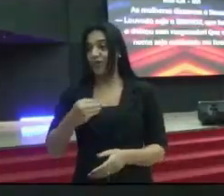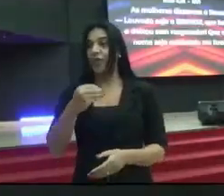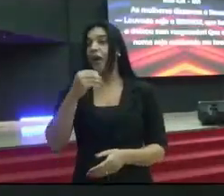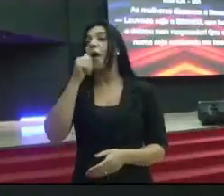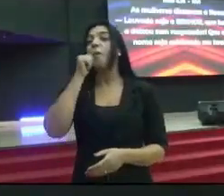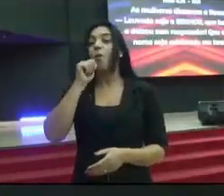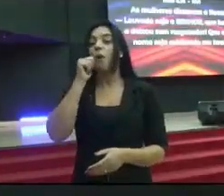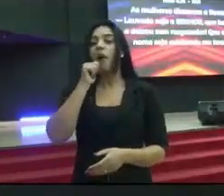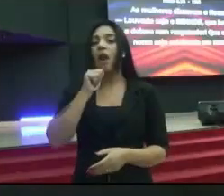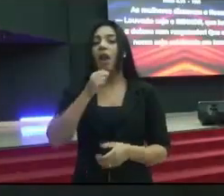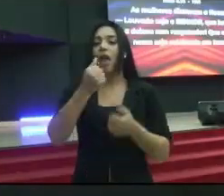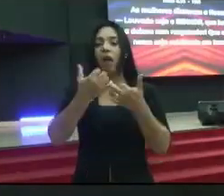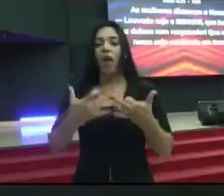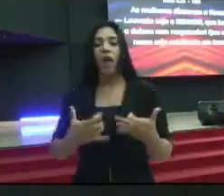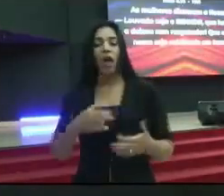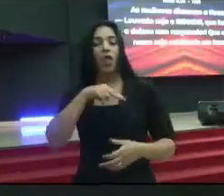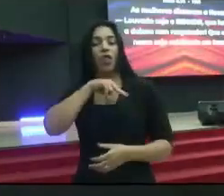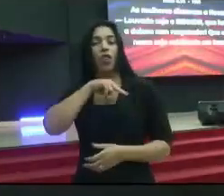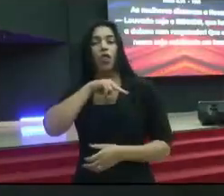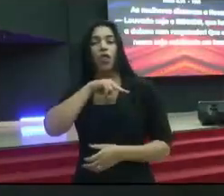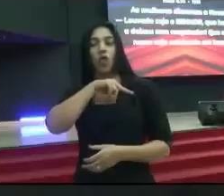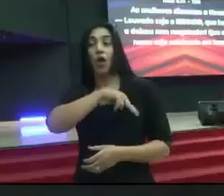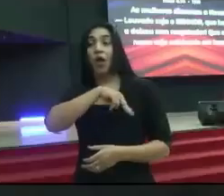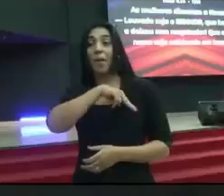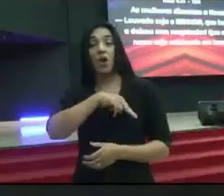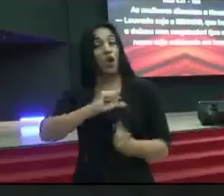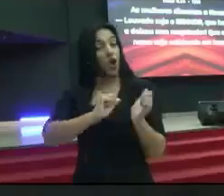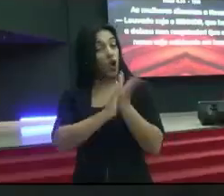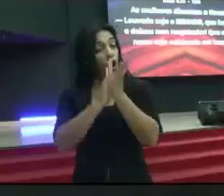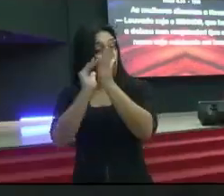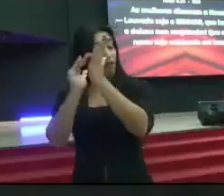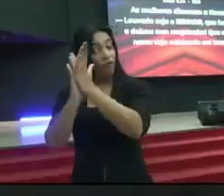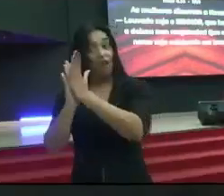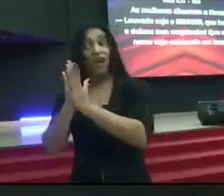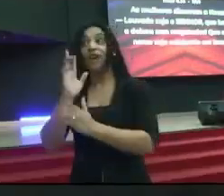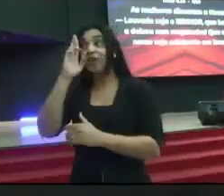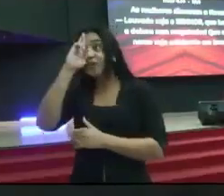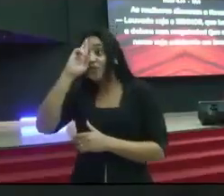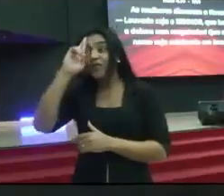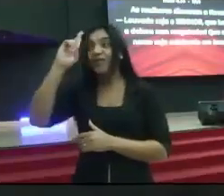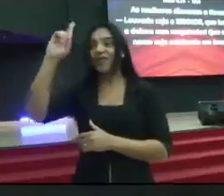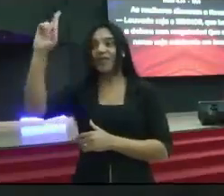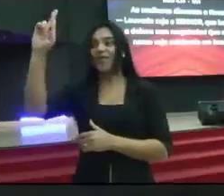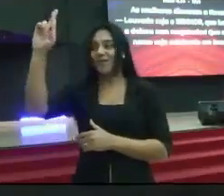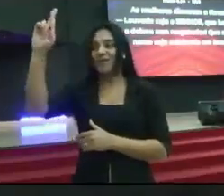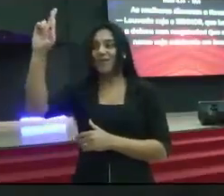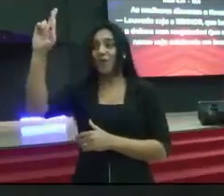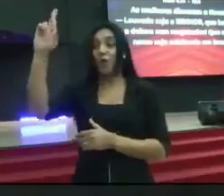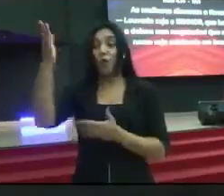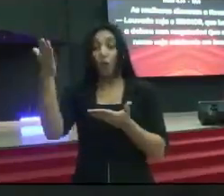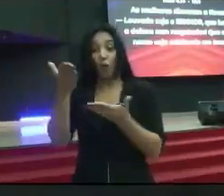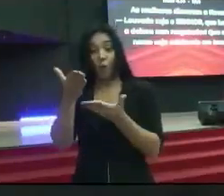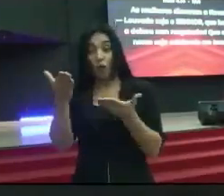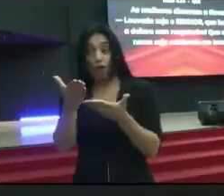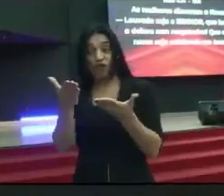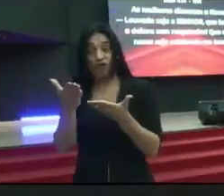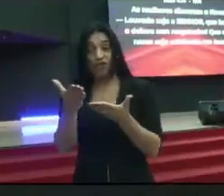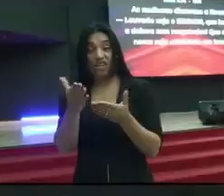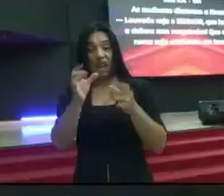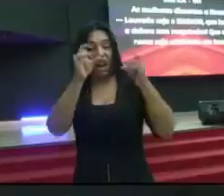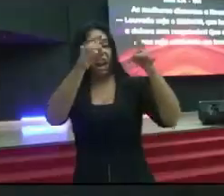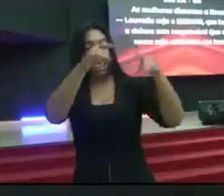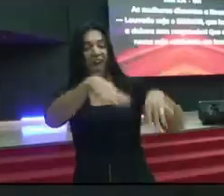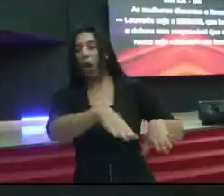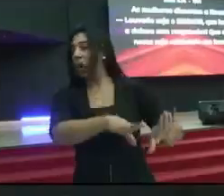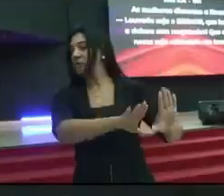mulheres disseram a Noemi: louvado seja o Senhor, que hoje não a